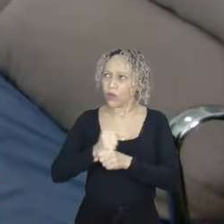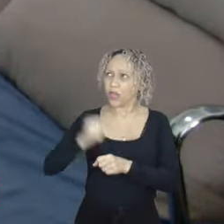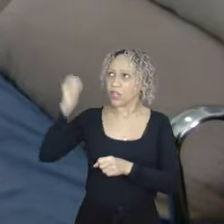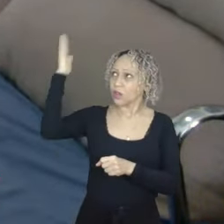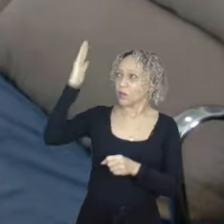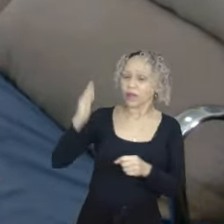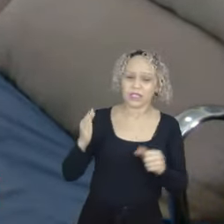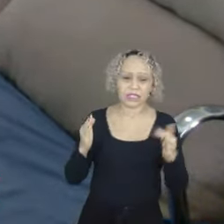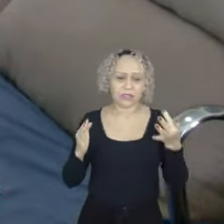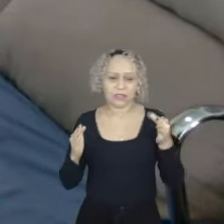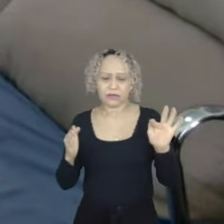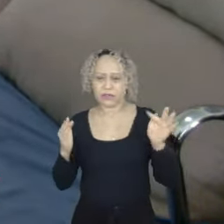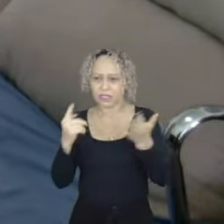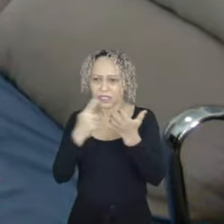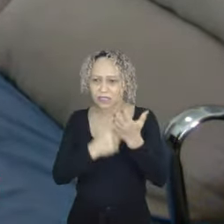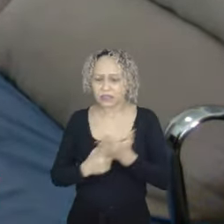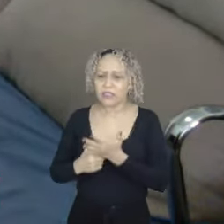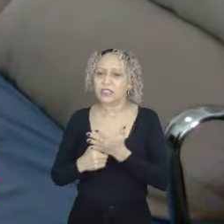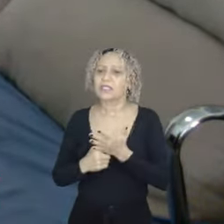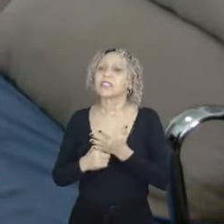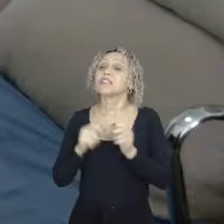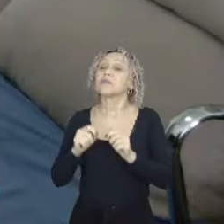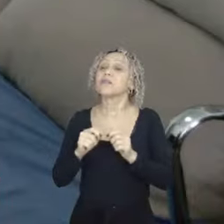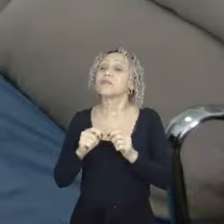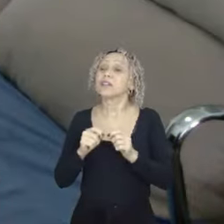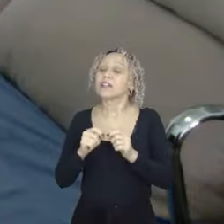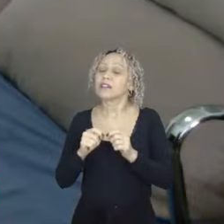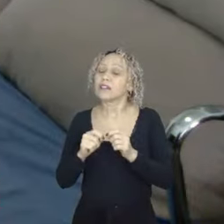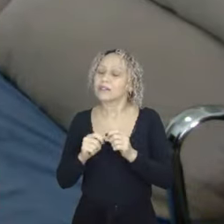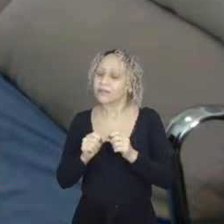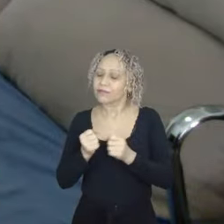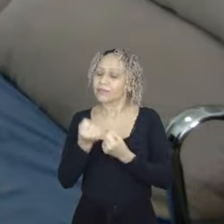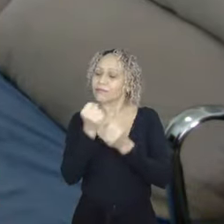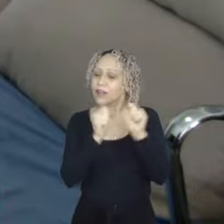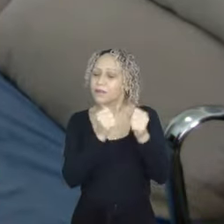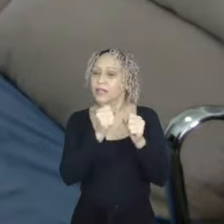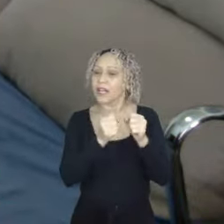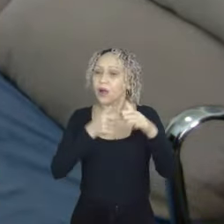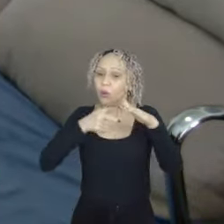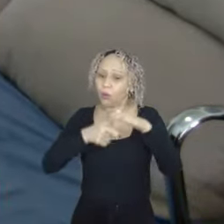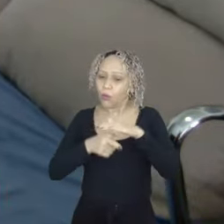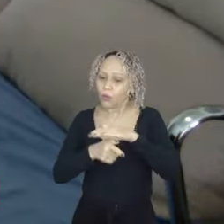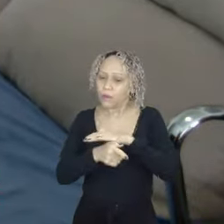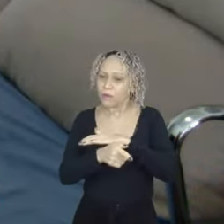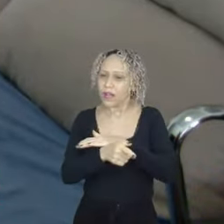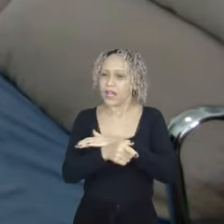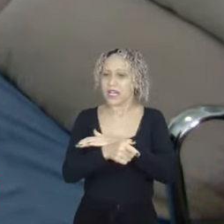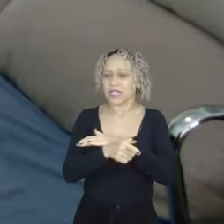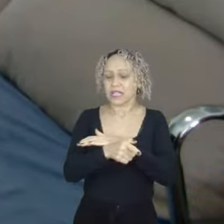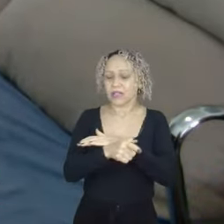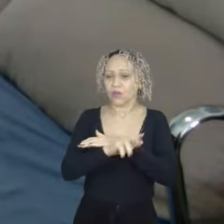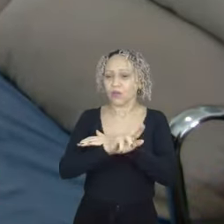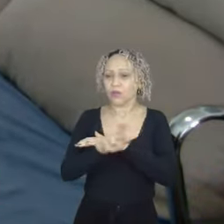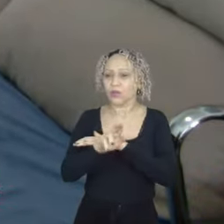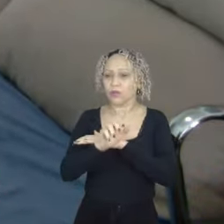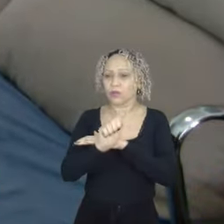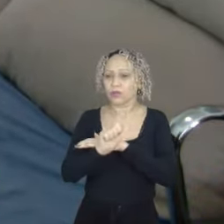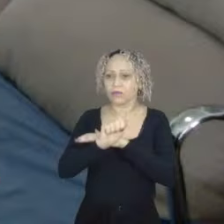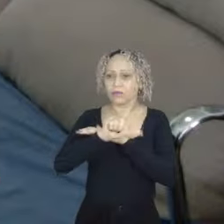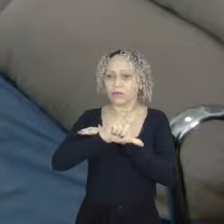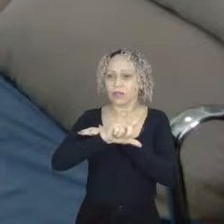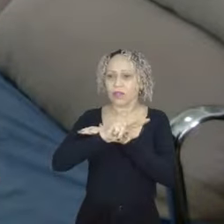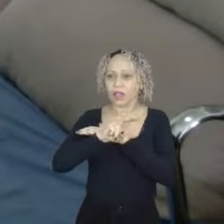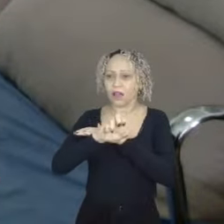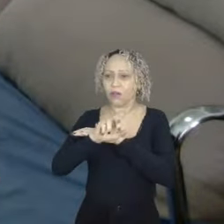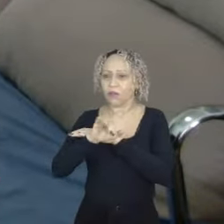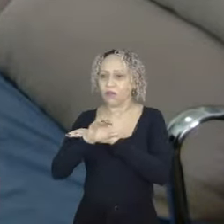à fabricação de um submarino brasileiro com propulsão nuclear, que está sendo chamado de Álvaro Alberto. O Toneleiro